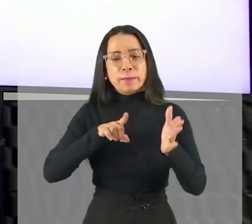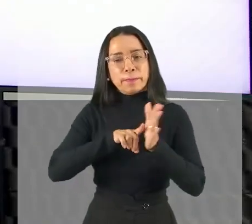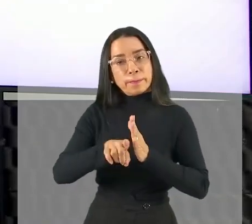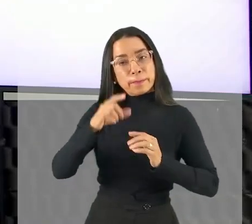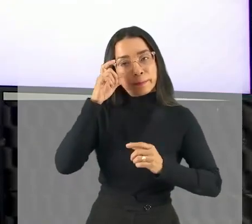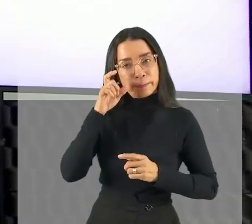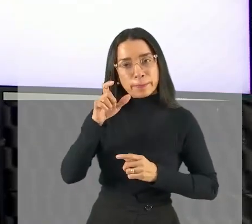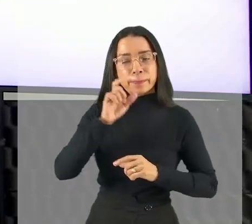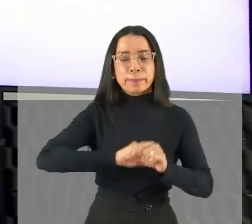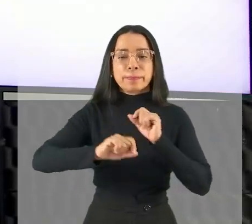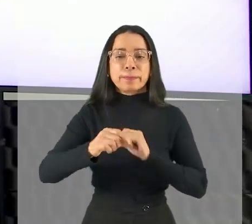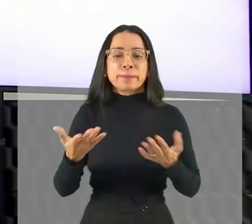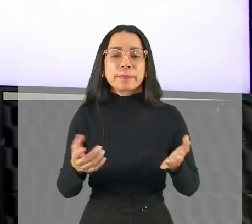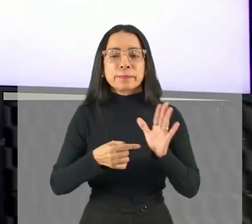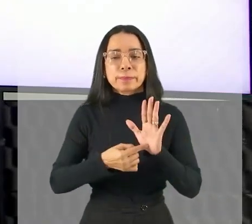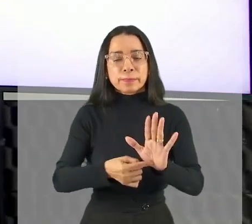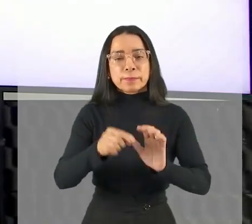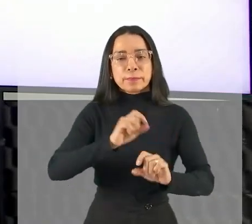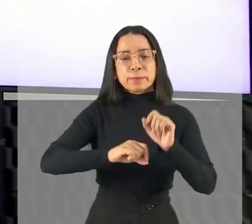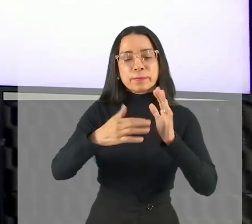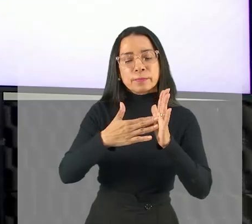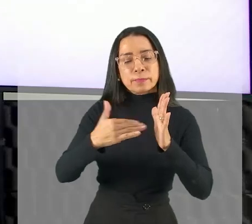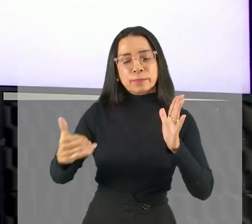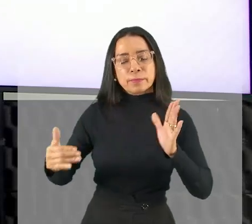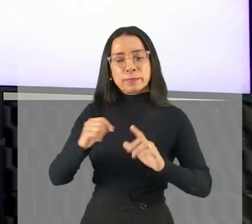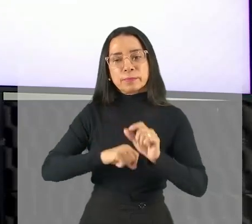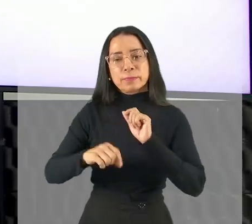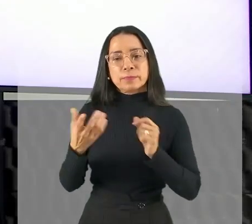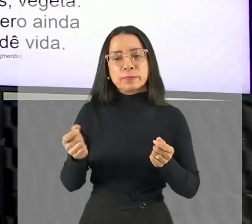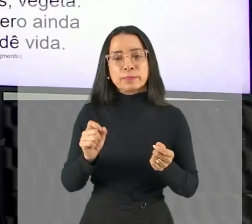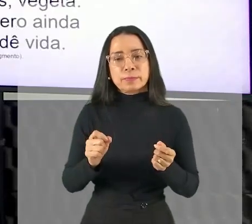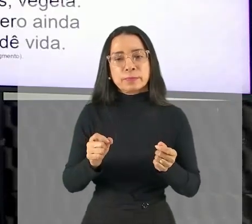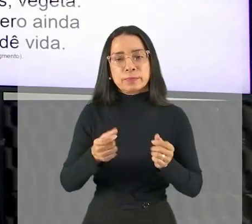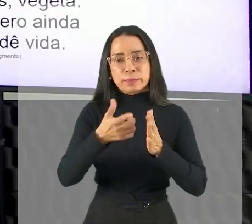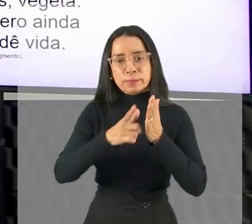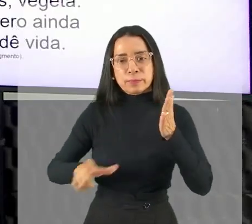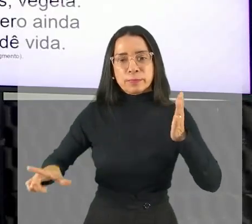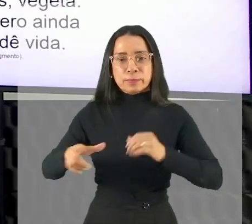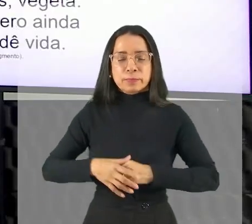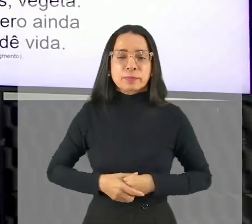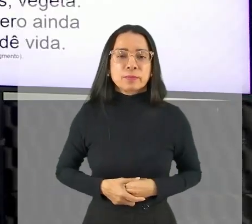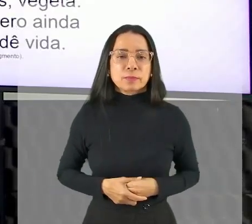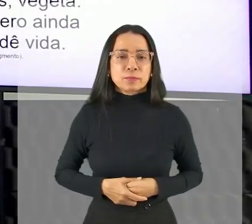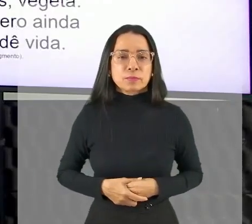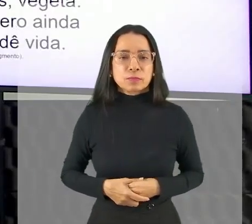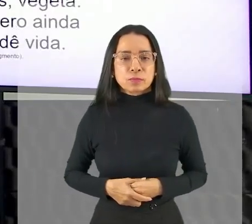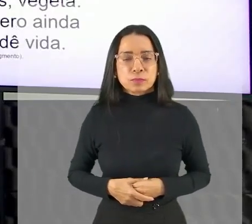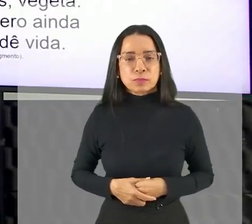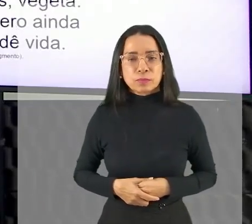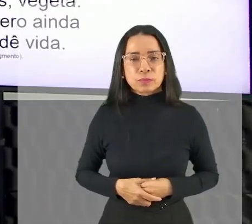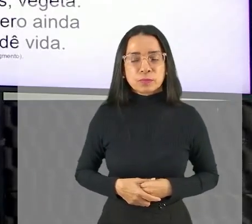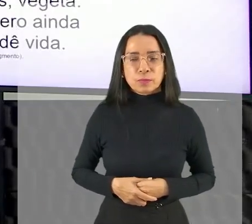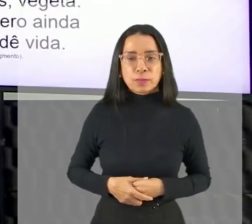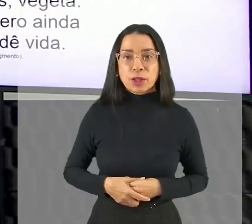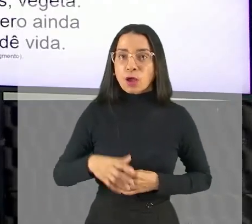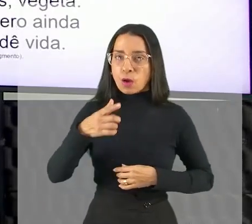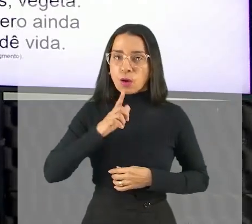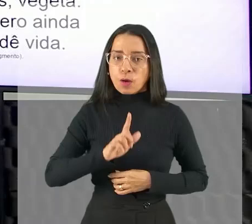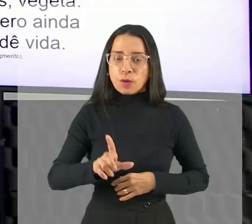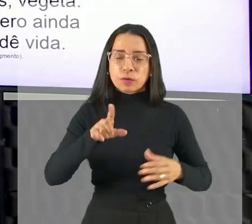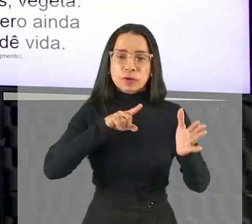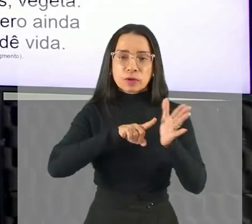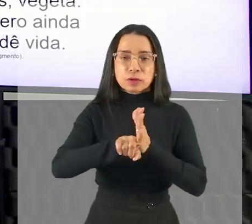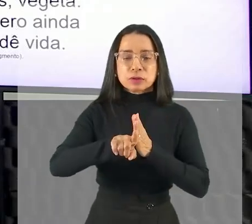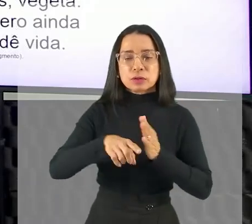bem interessante que trata dessa estética da literatura. E a gente vai fazer mais uma questão, né,